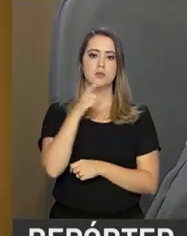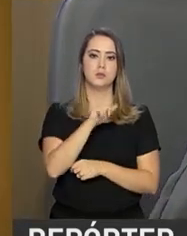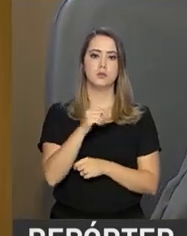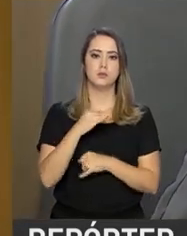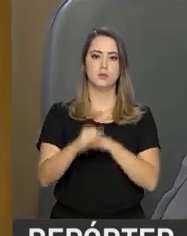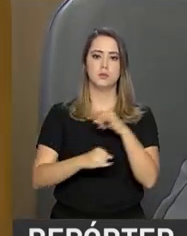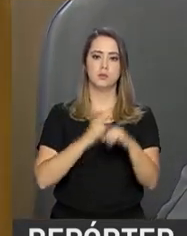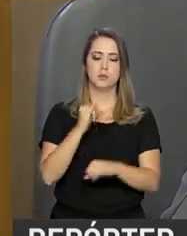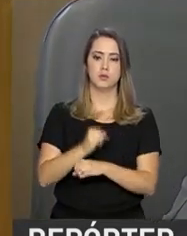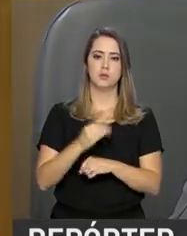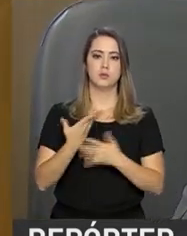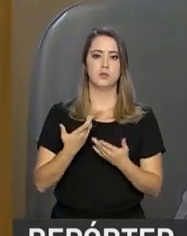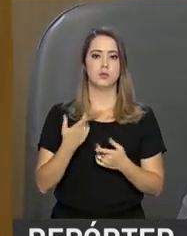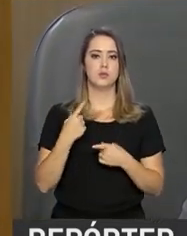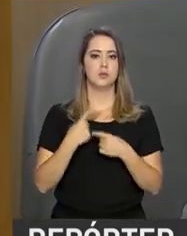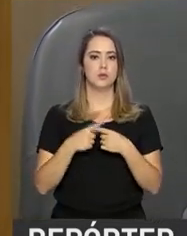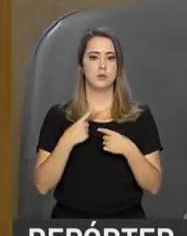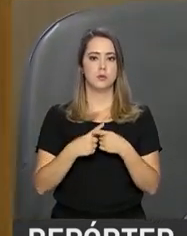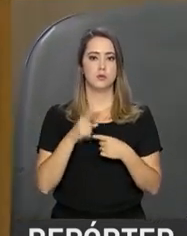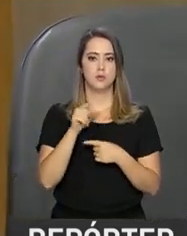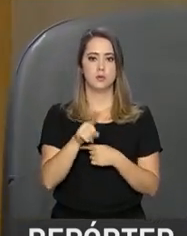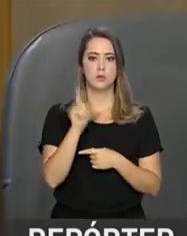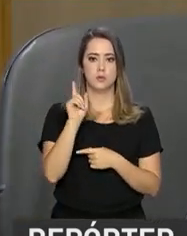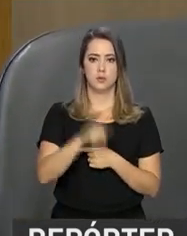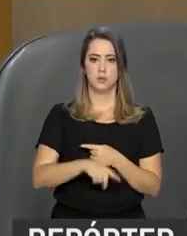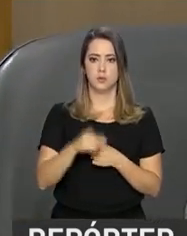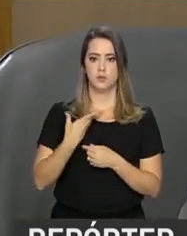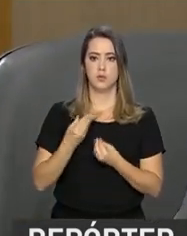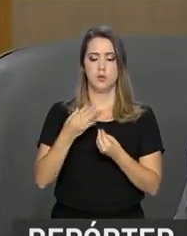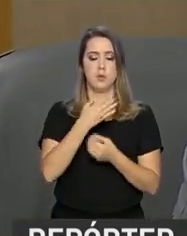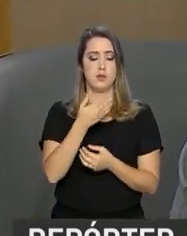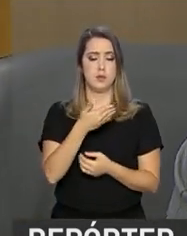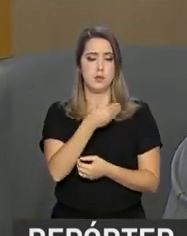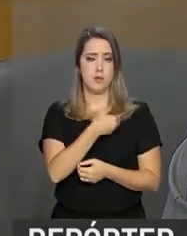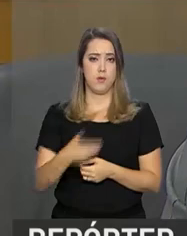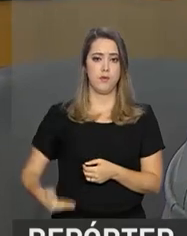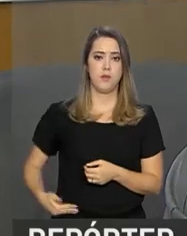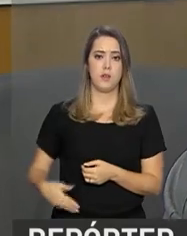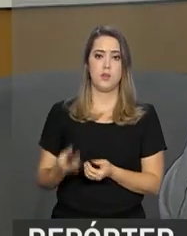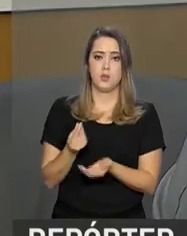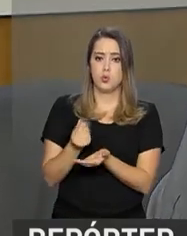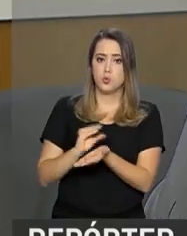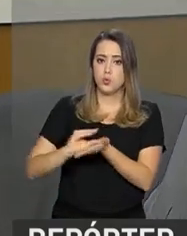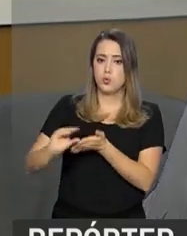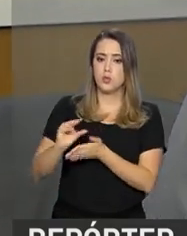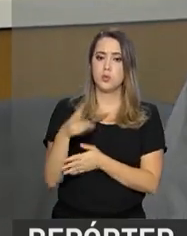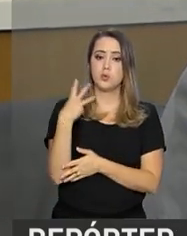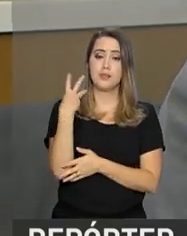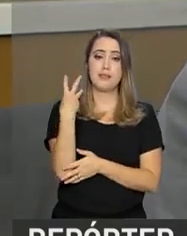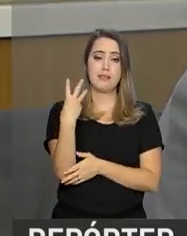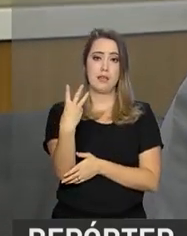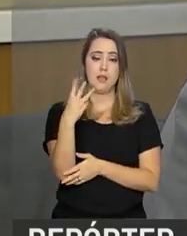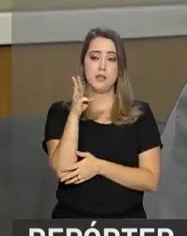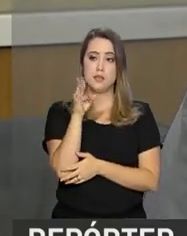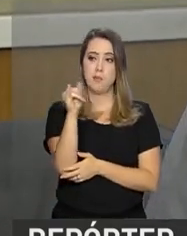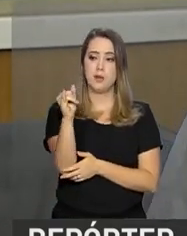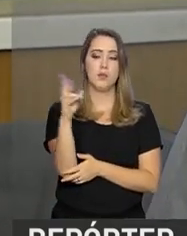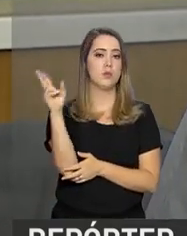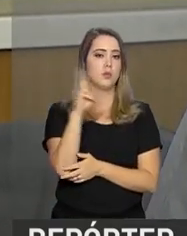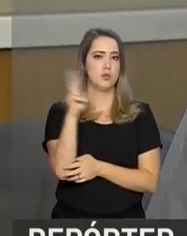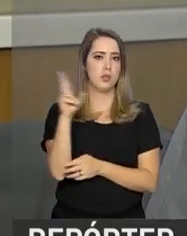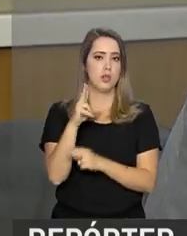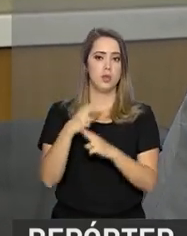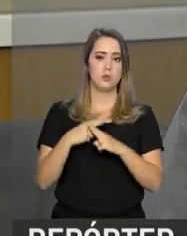levar a internet vai conseguir levar a internet porque esse governo investiu 3 bilhões de reais no lançamento de um